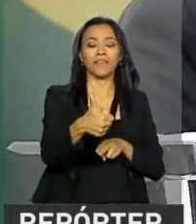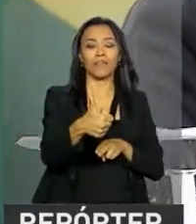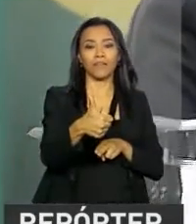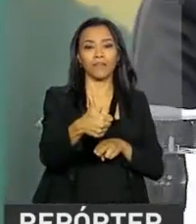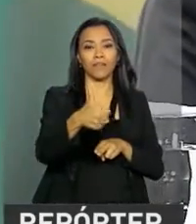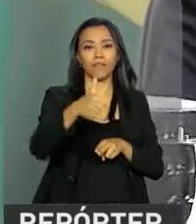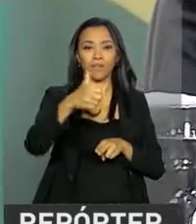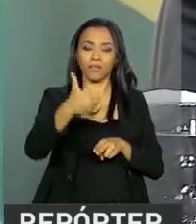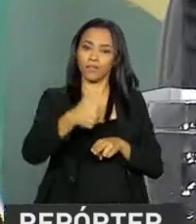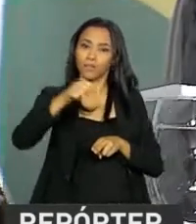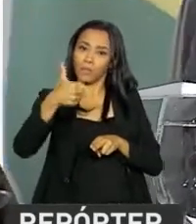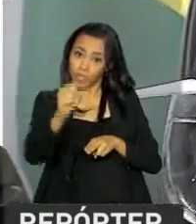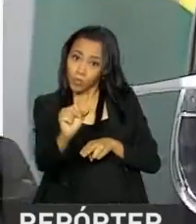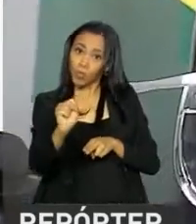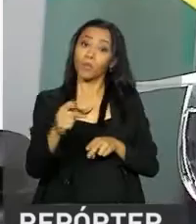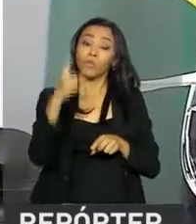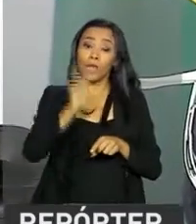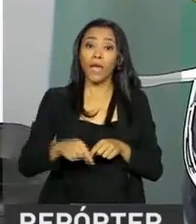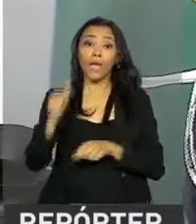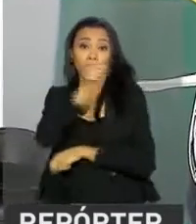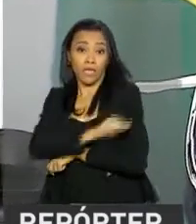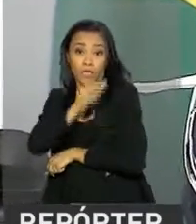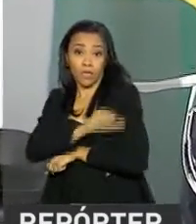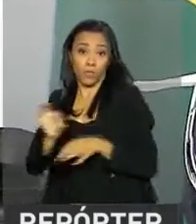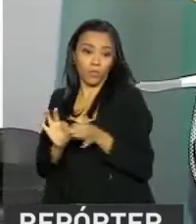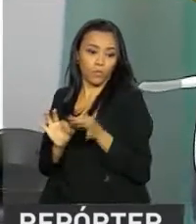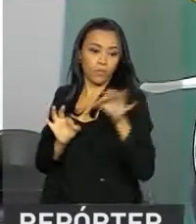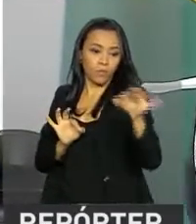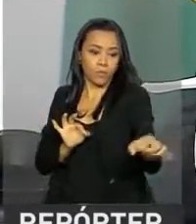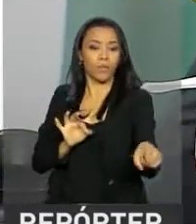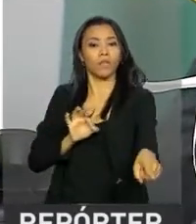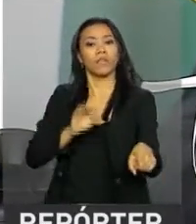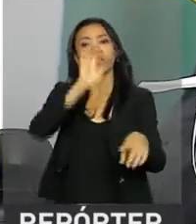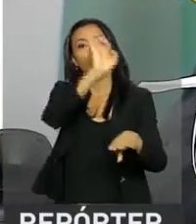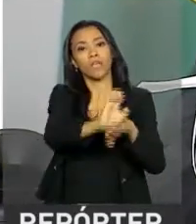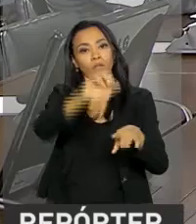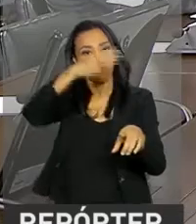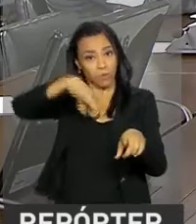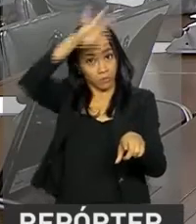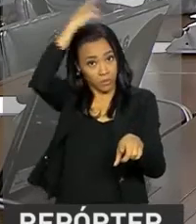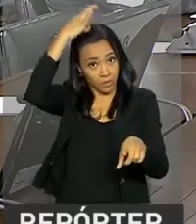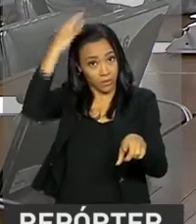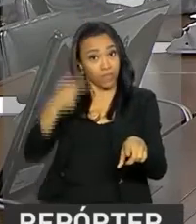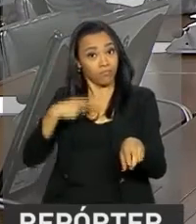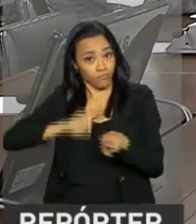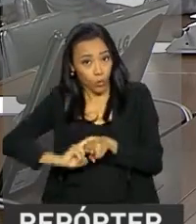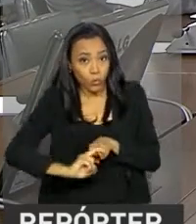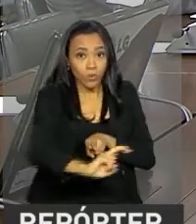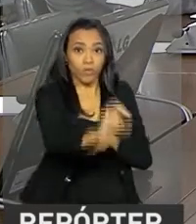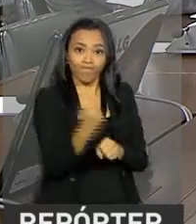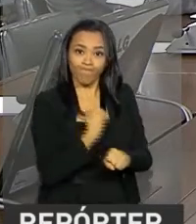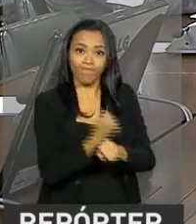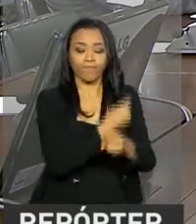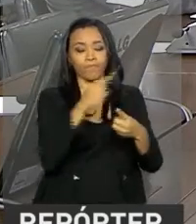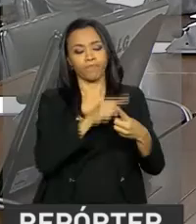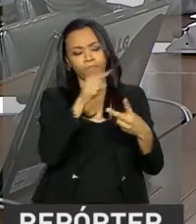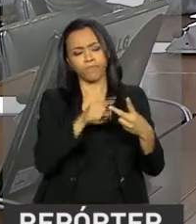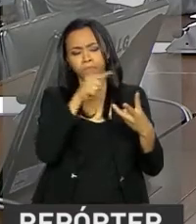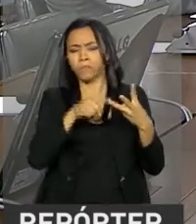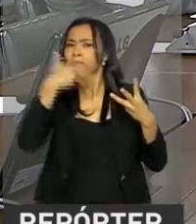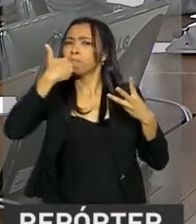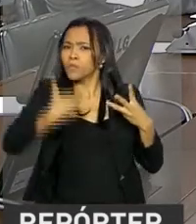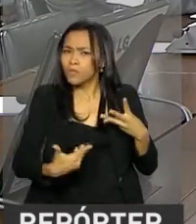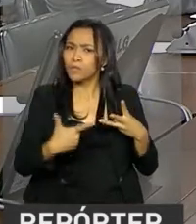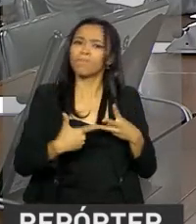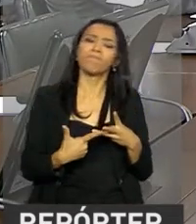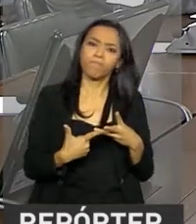ligar Rio de Janeiro ao Espírito Santo e vai servir para transportar minérios aí produzidos na região. Outra demanda foi o aumento